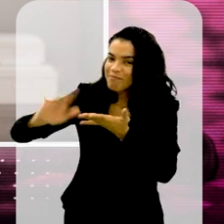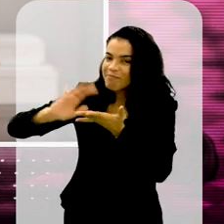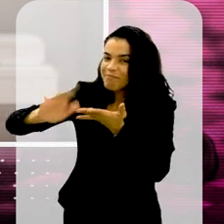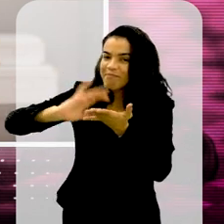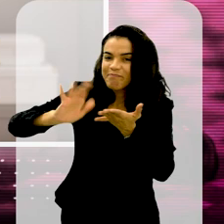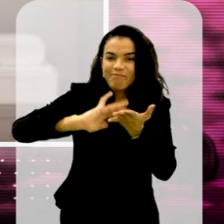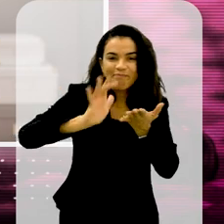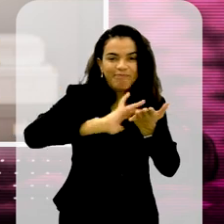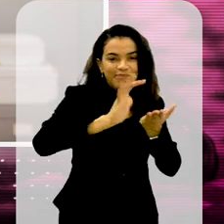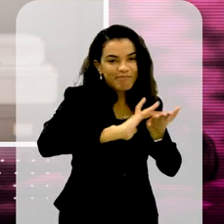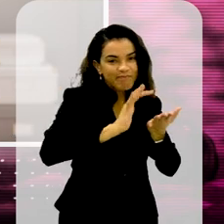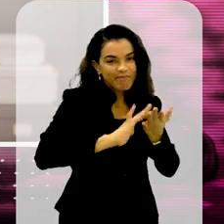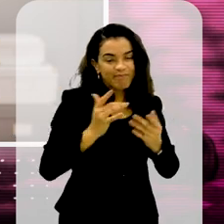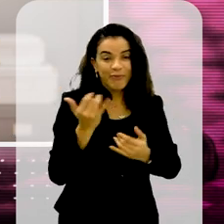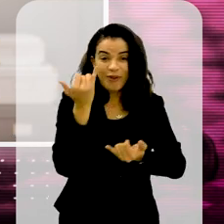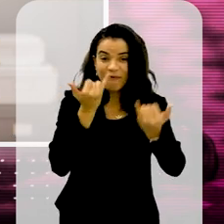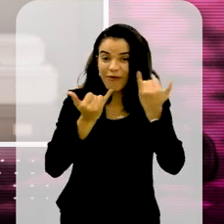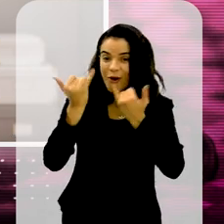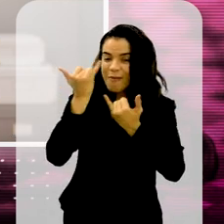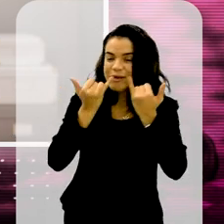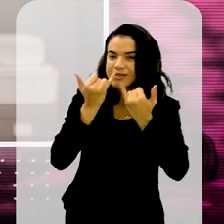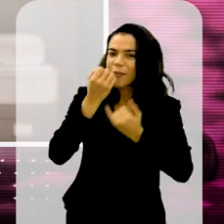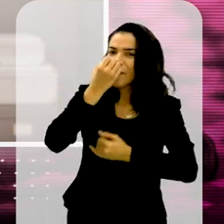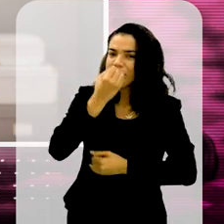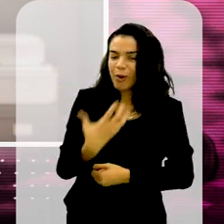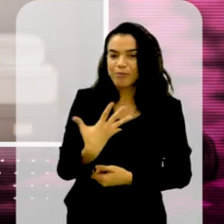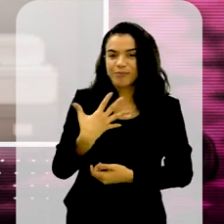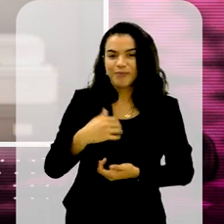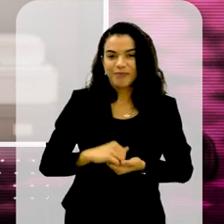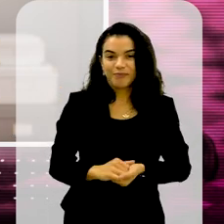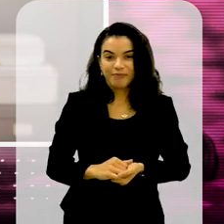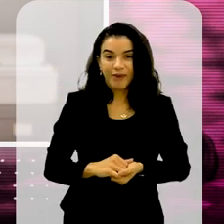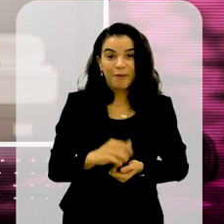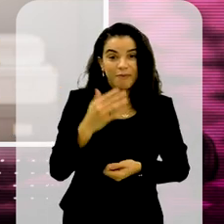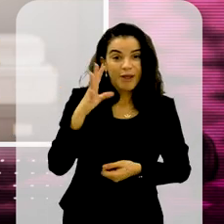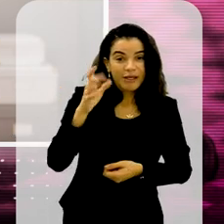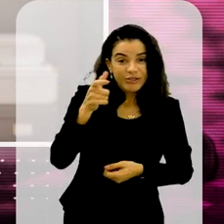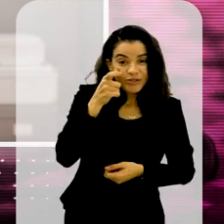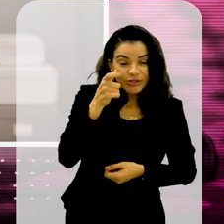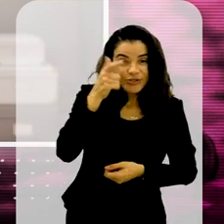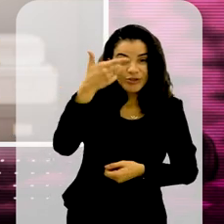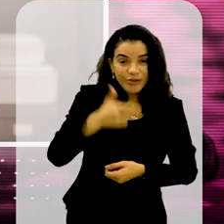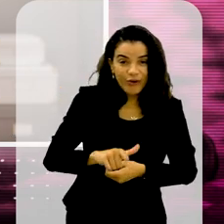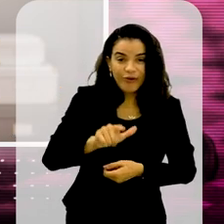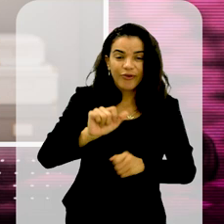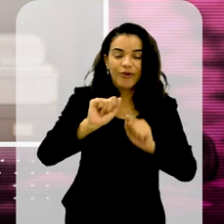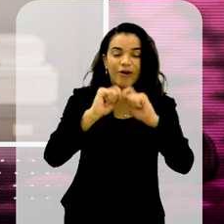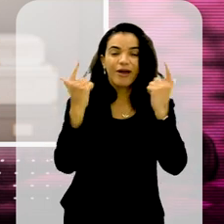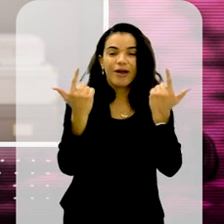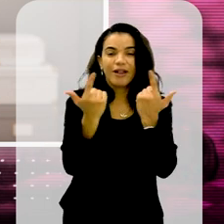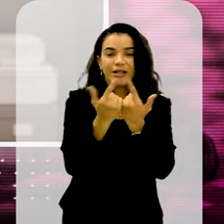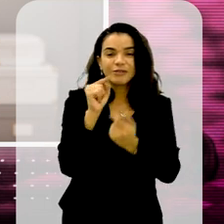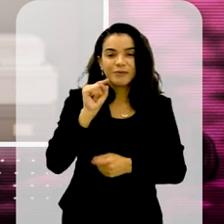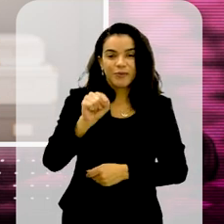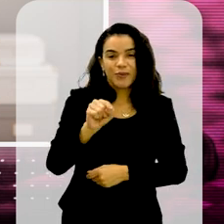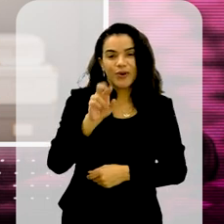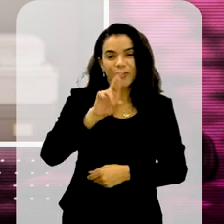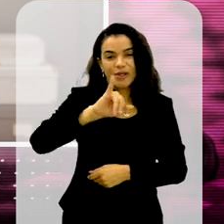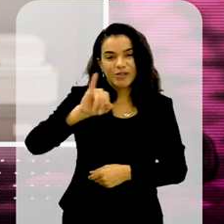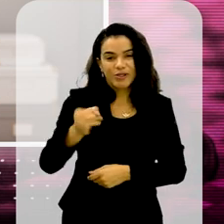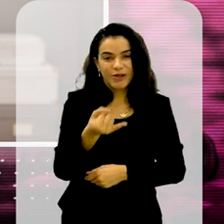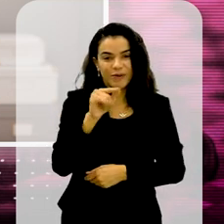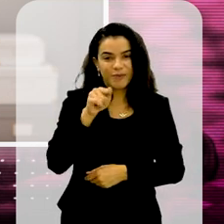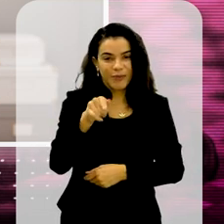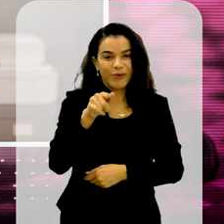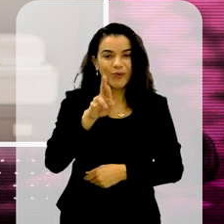bom! Repasse, pois informação nunca é demais. Para rever esse programa, basta acessar o site